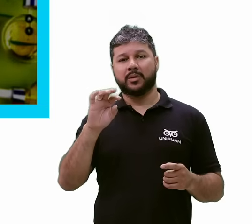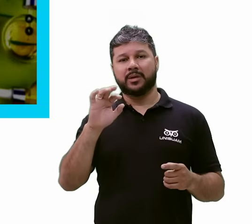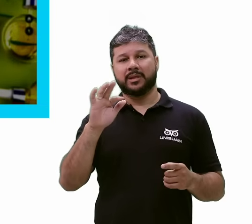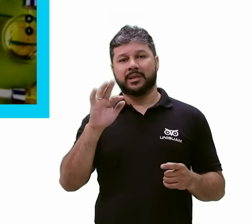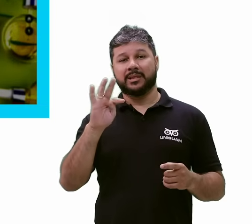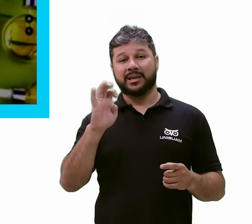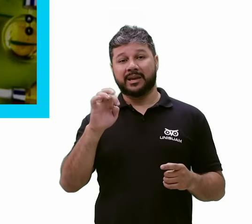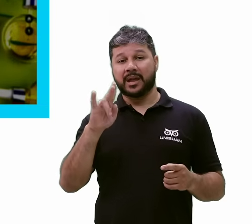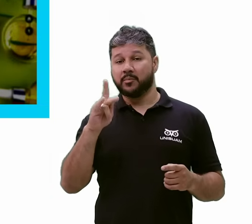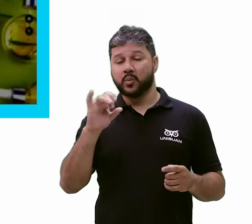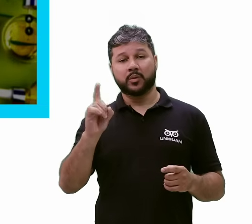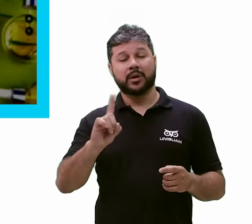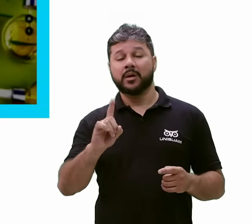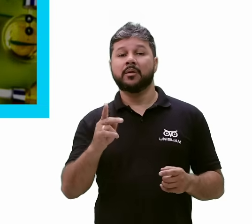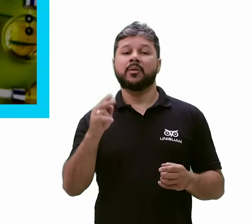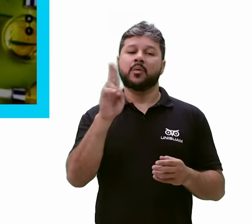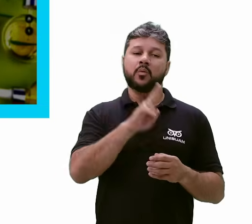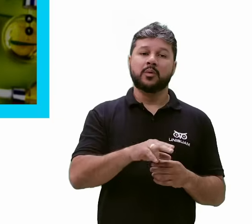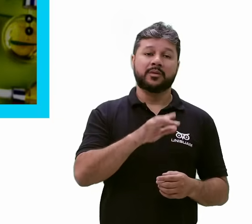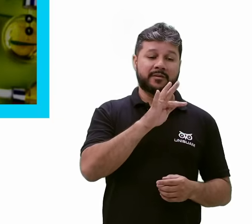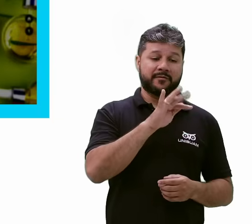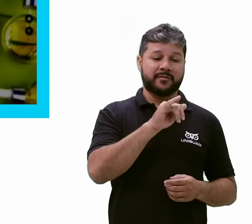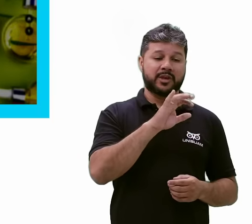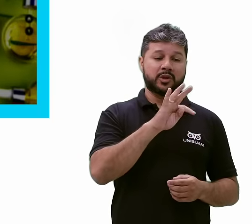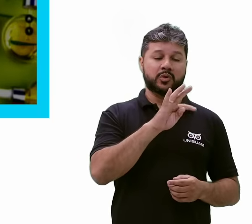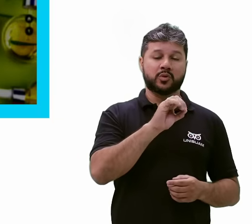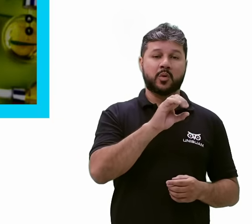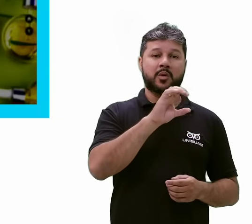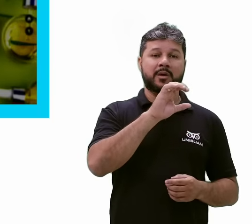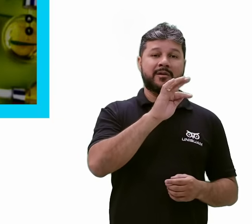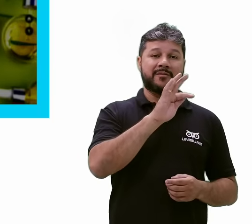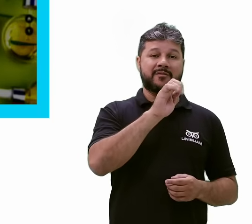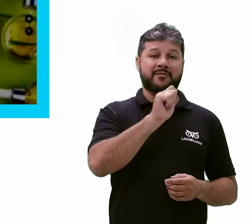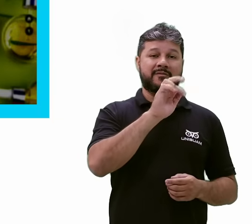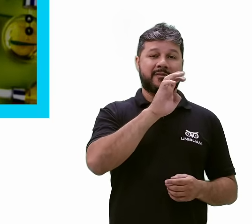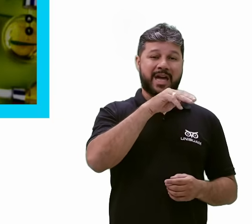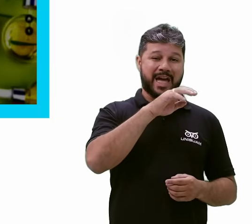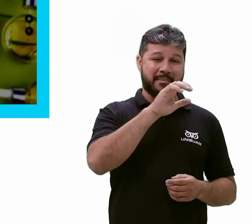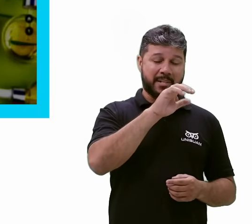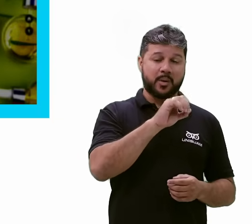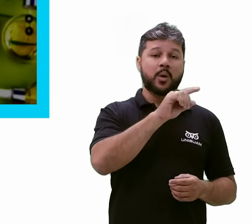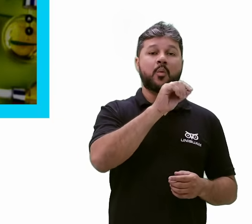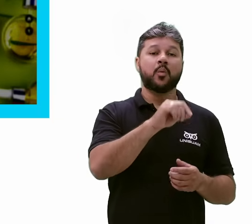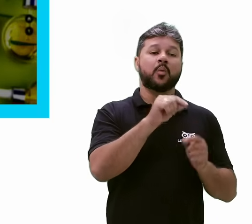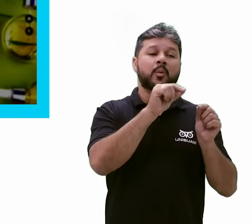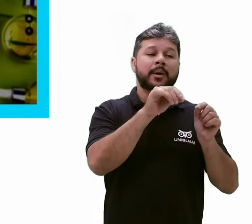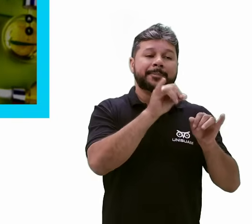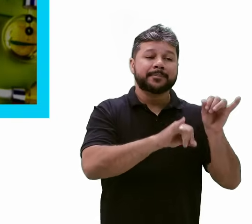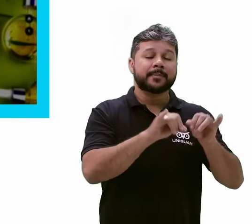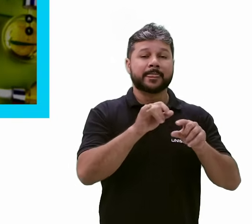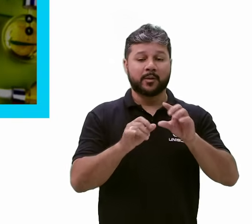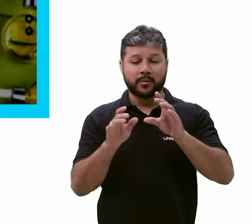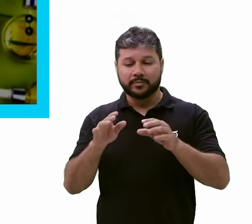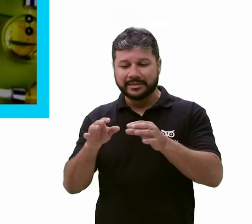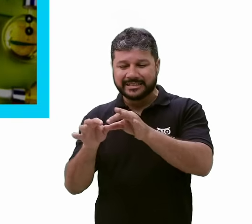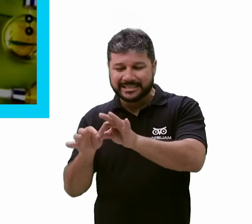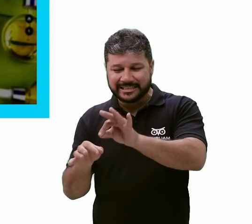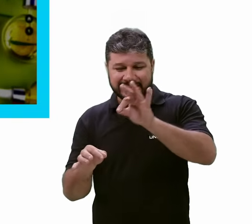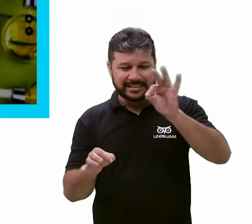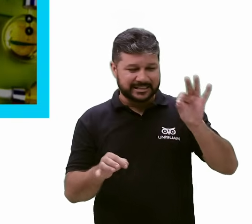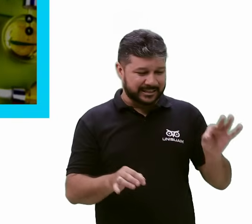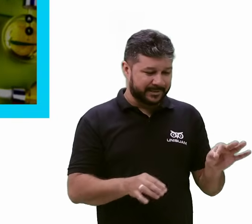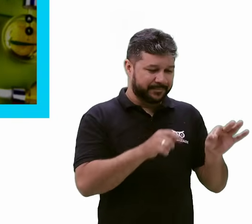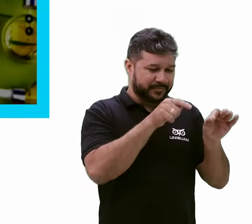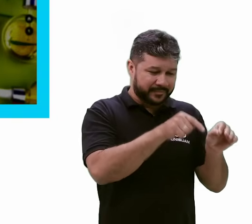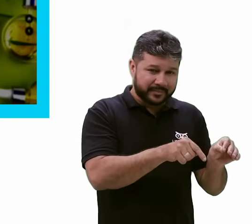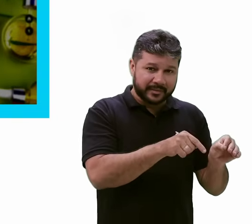um fitoterápico. Eles trabalham com um fitofármaco, que é o quê? Uma substância é